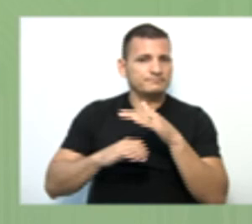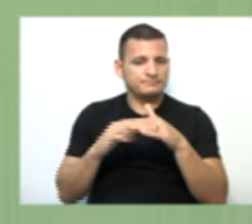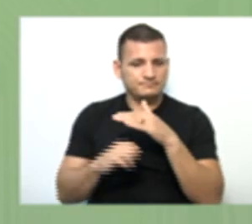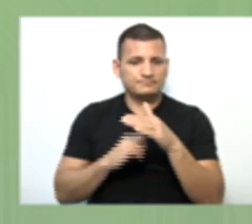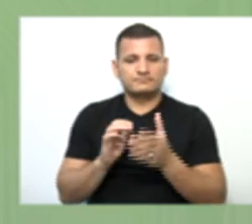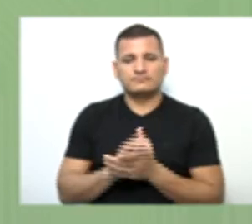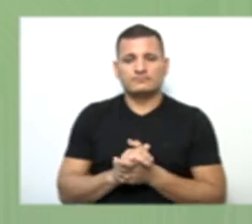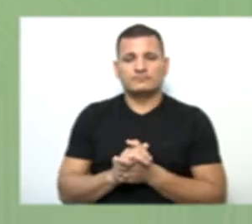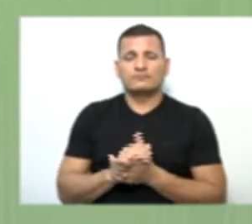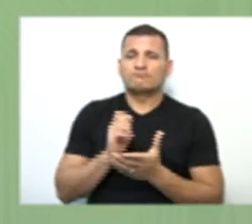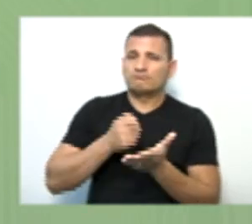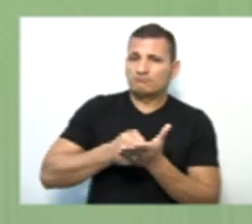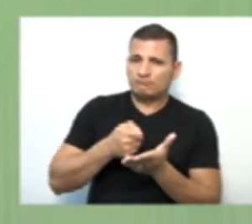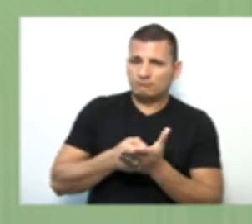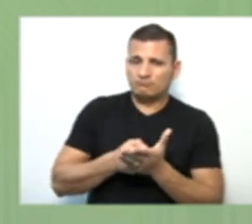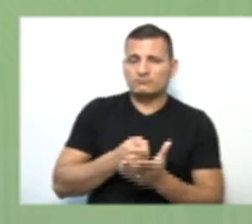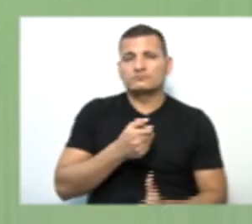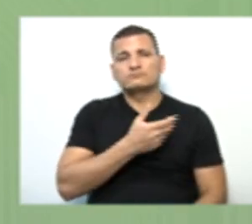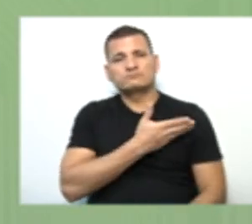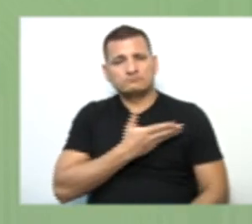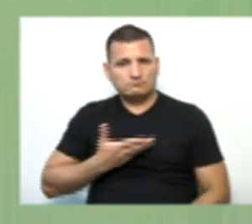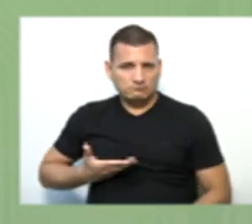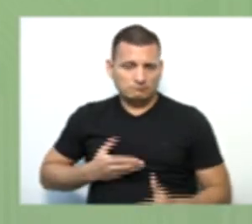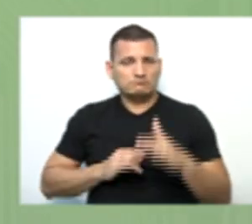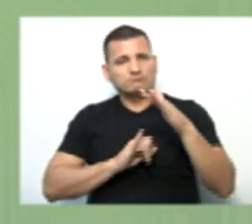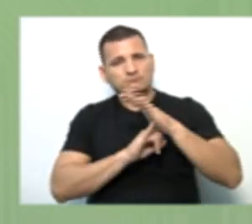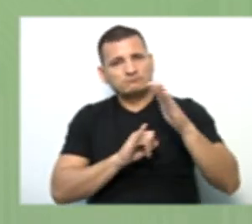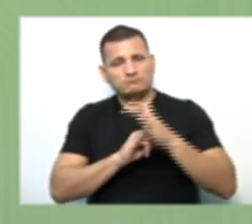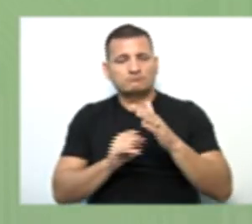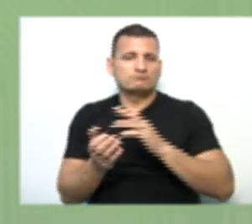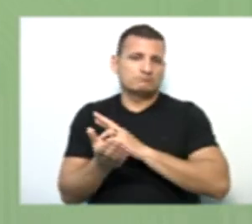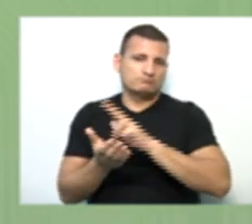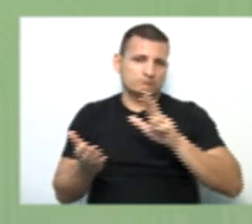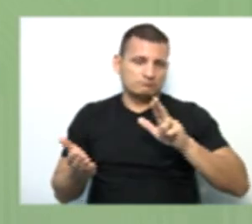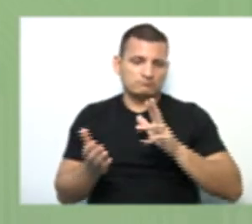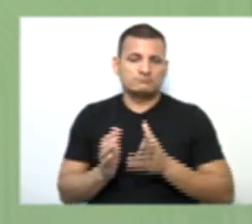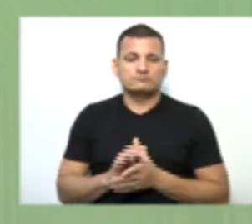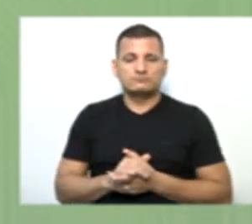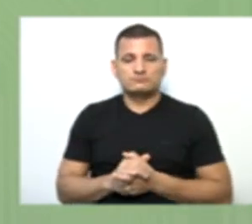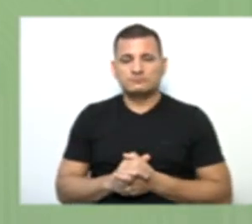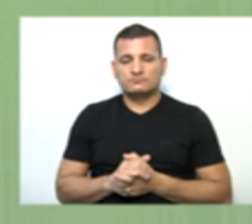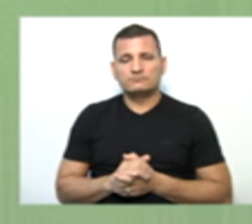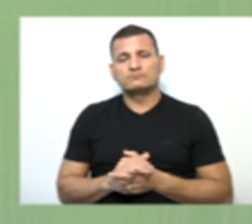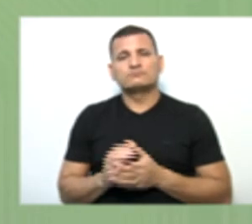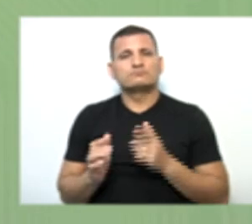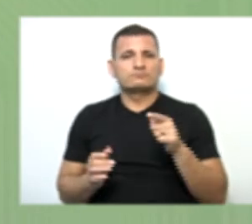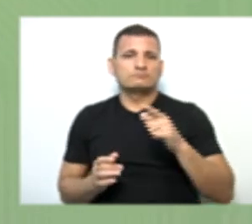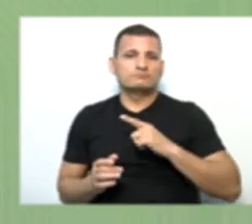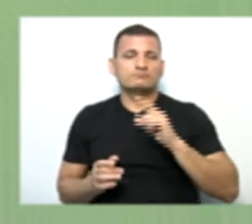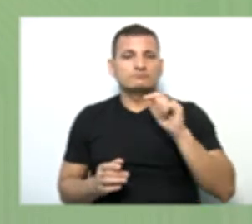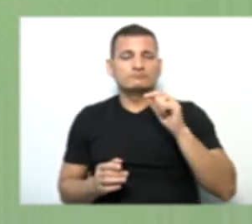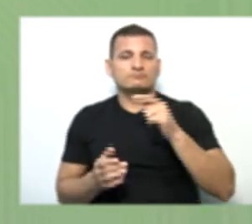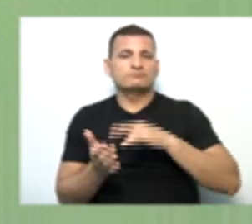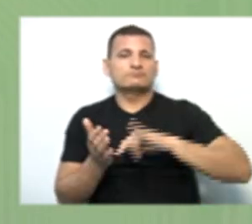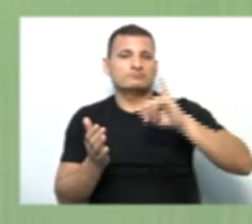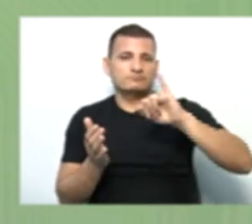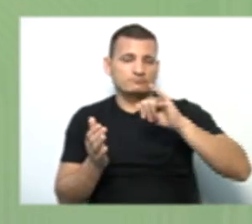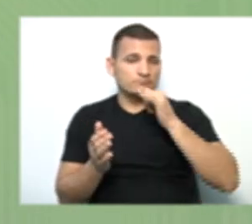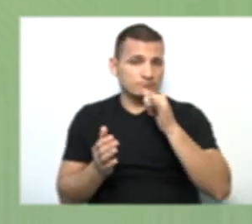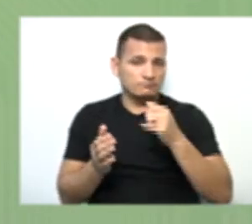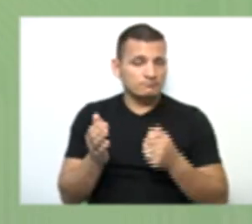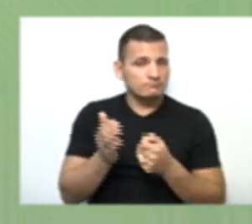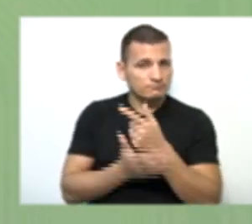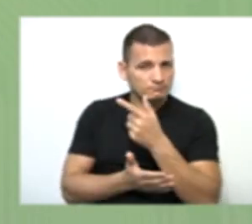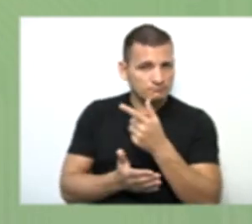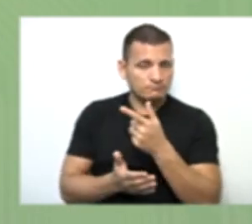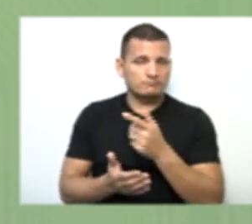Obrigações com entidades públicas, nesse caso aqui, entidades públicas, entra o quê? Entra os impostos a pagar